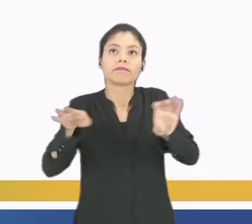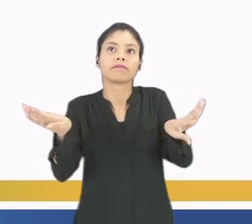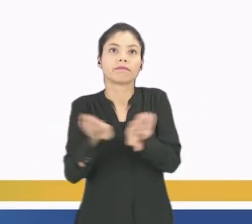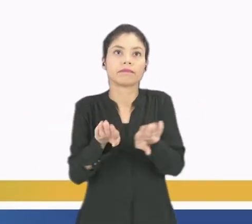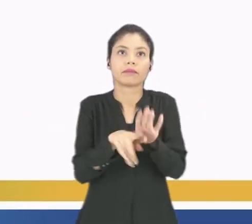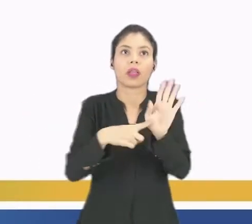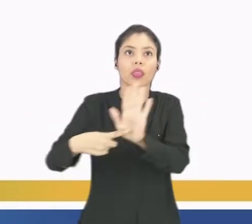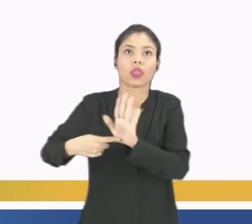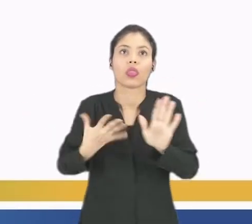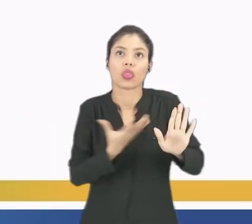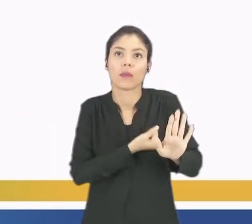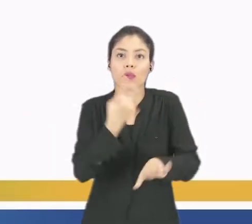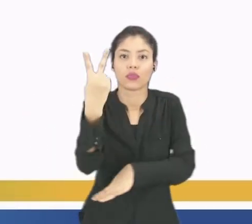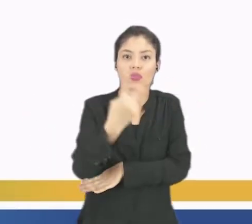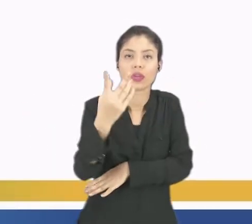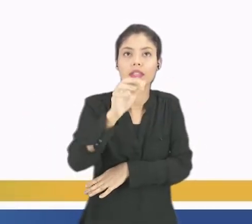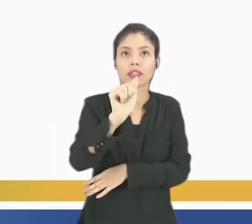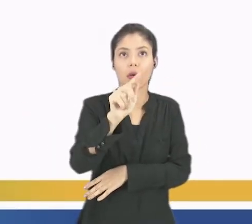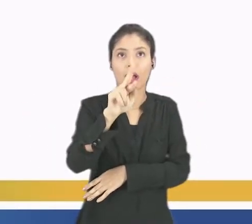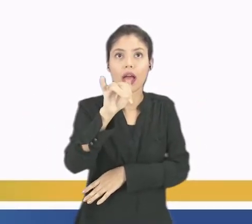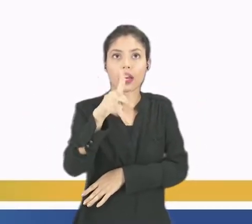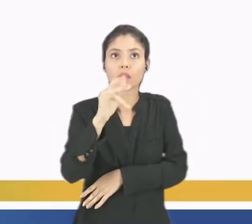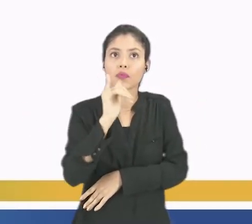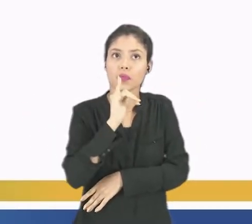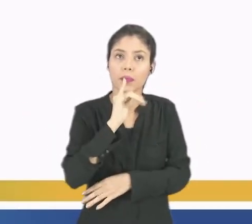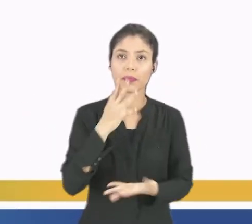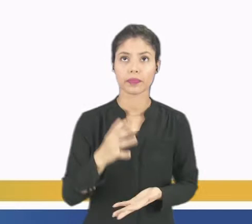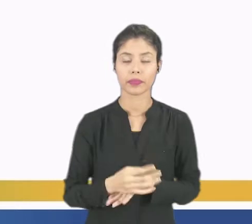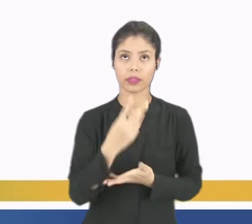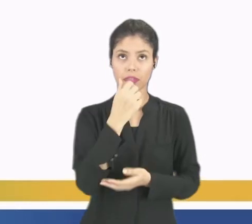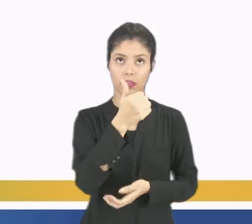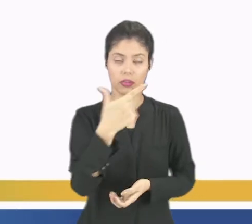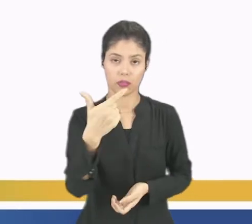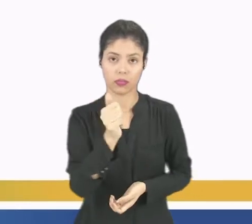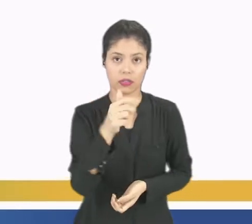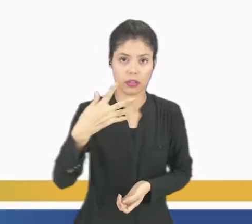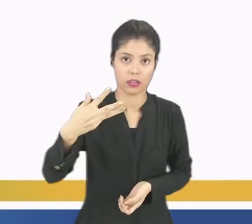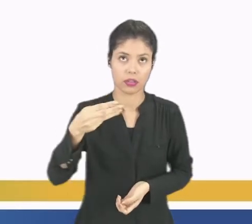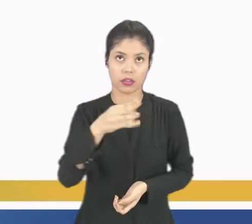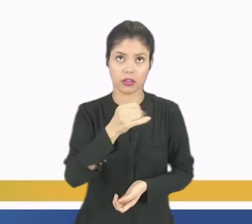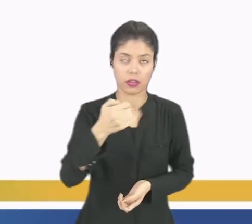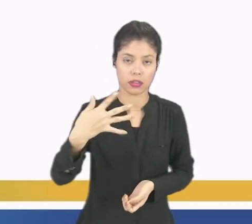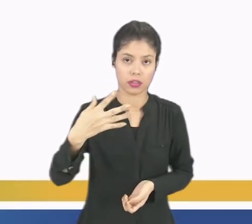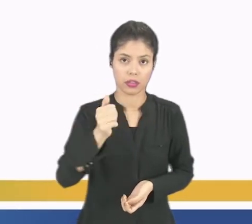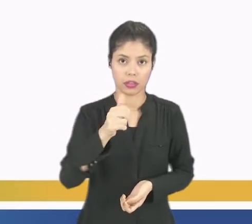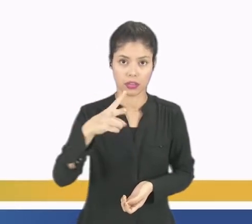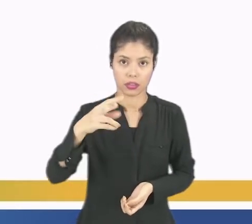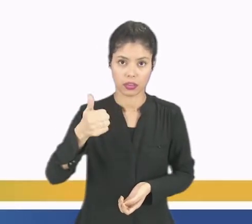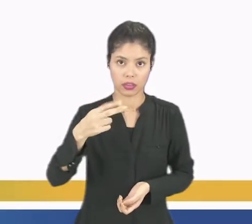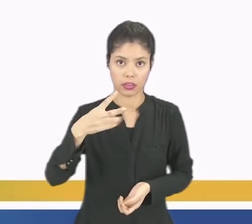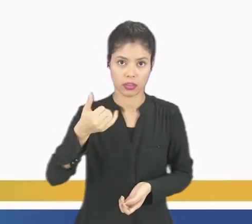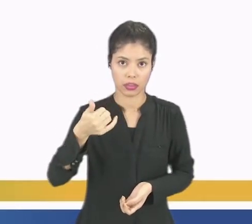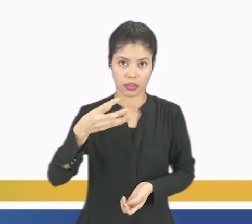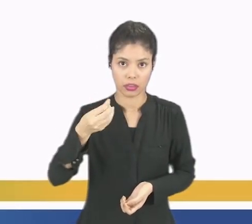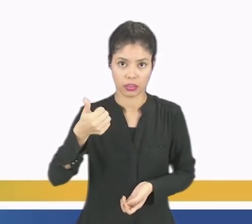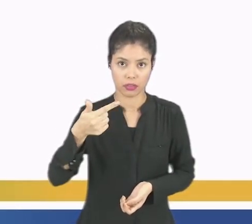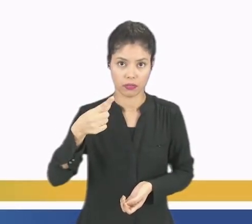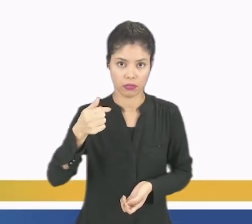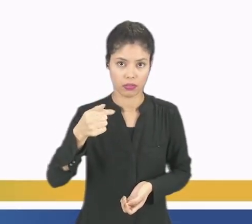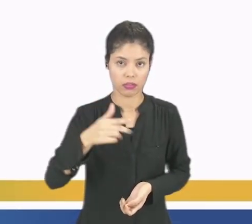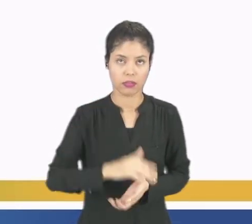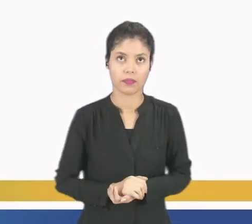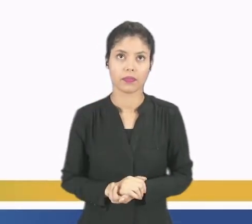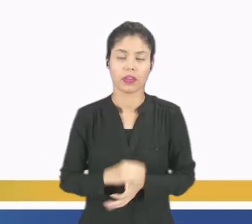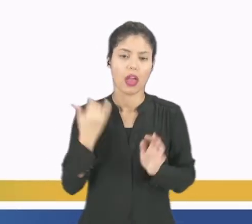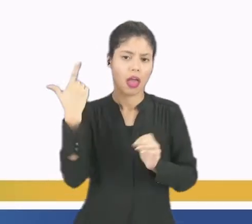aí números com dois algarismos, tipo 12, 13, 14, 15, 16, 17,